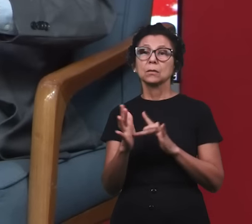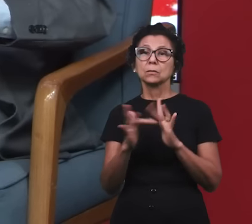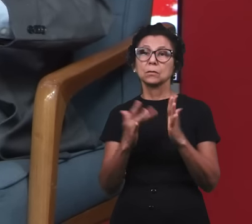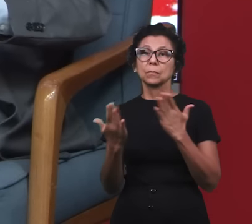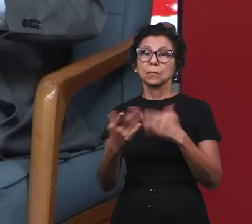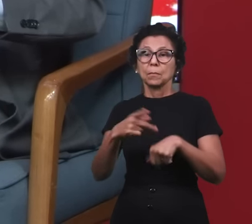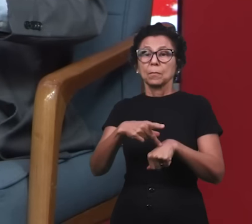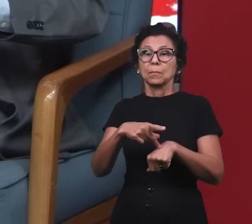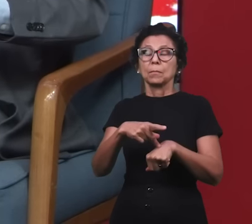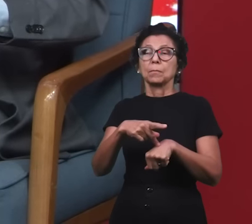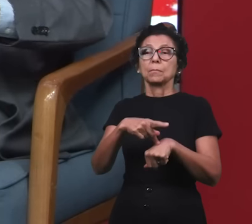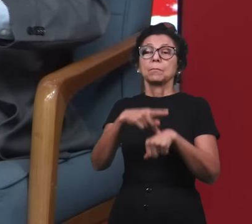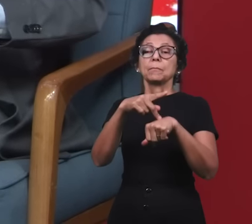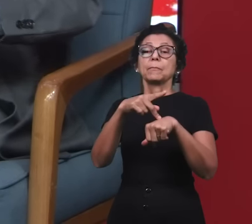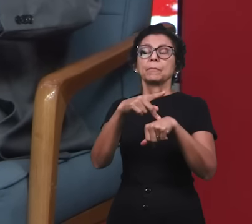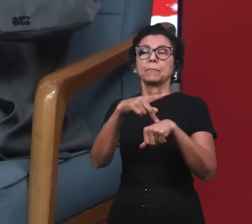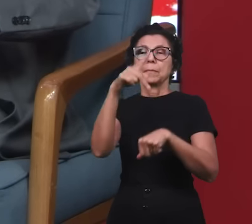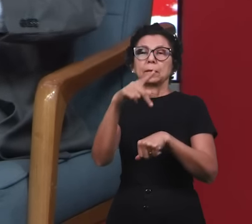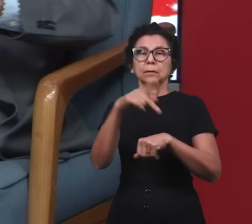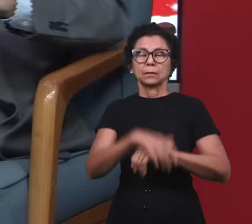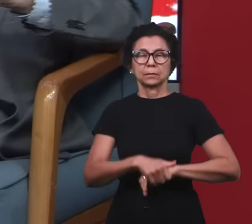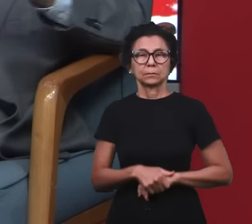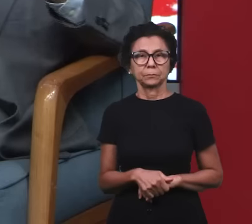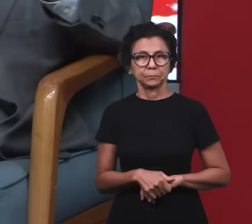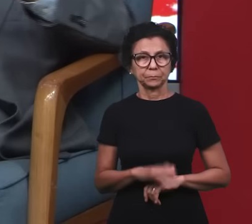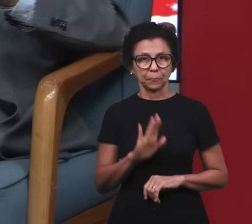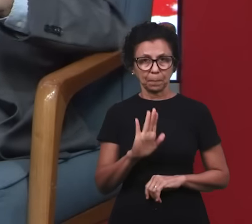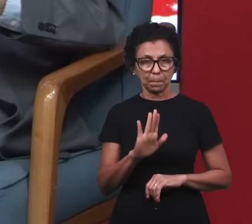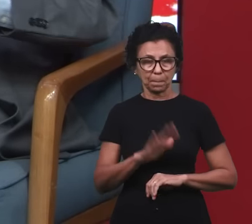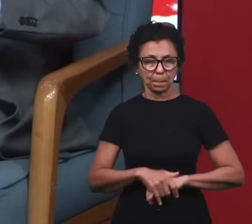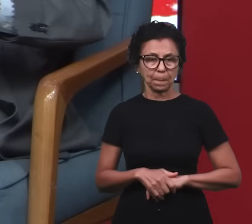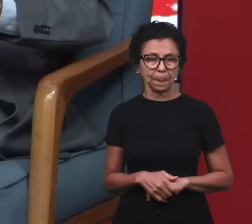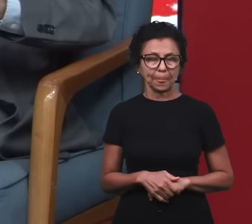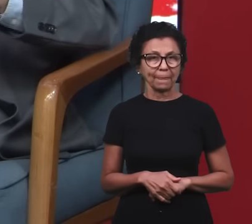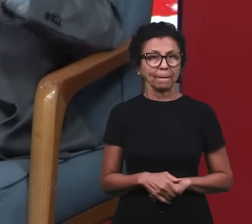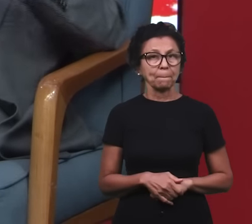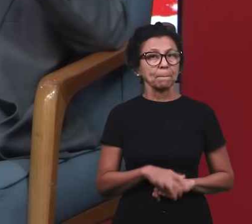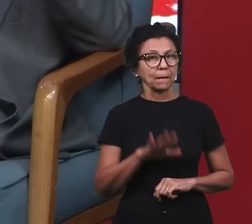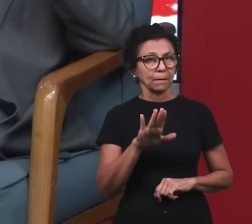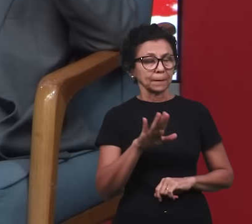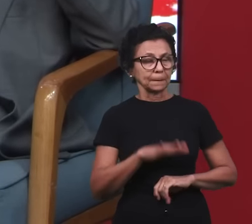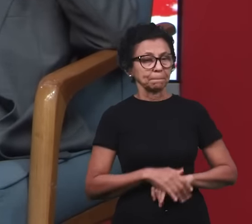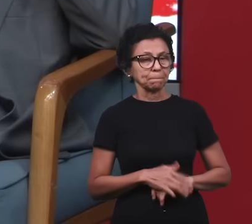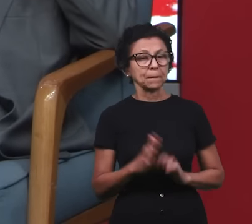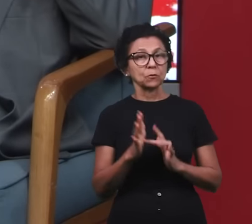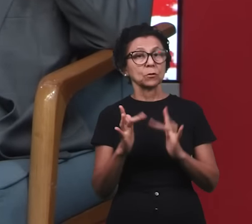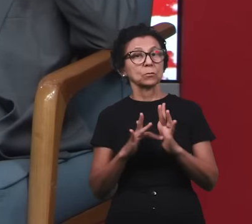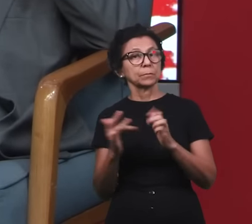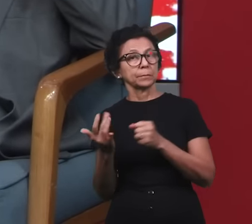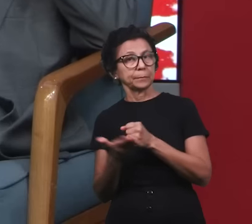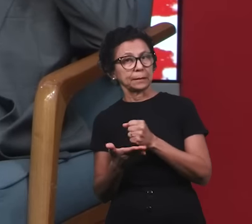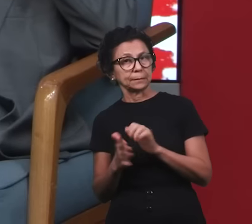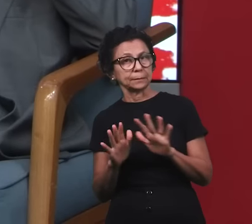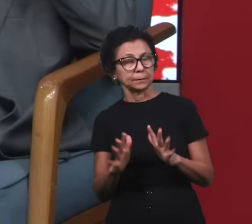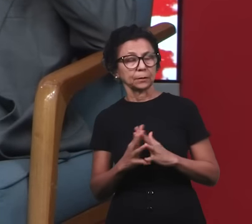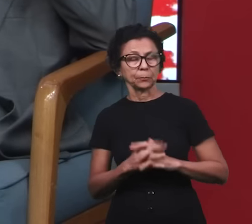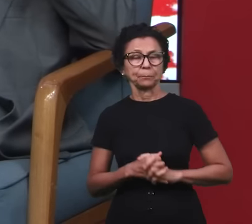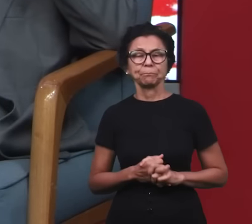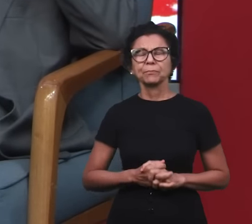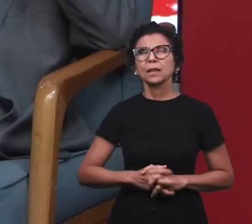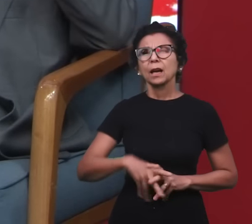Então, sobre esta pedra. Então vamos voltar. Então Jesus é a base. Quando